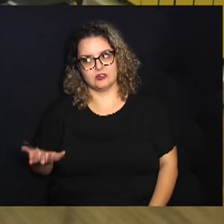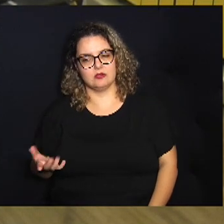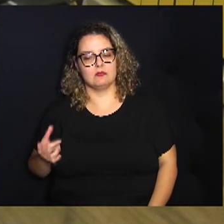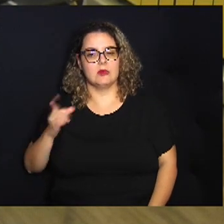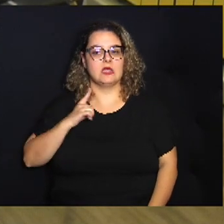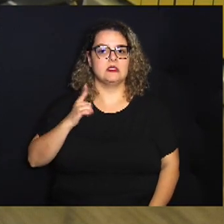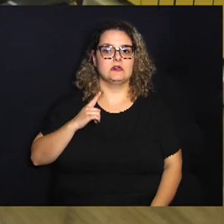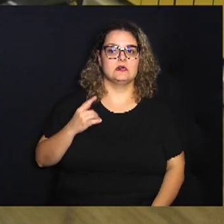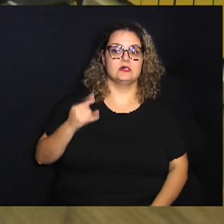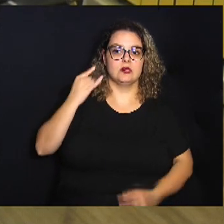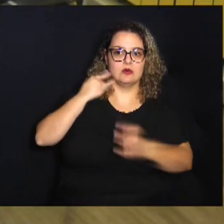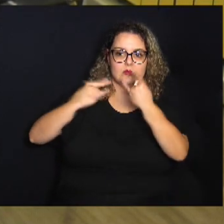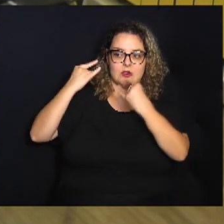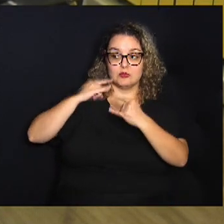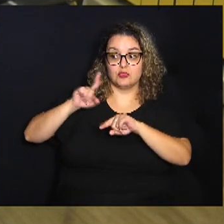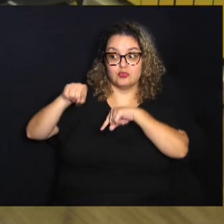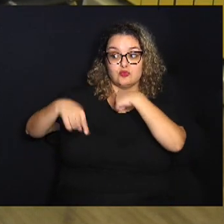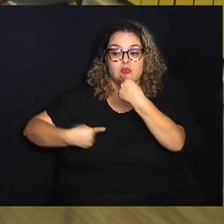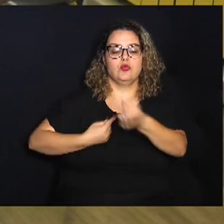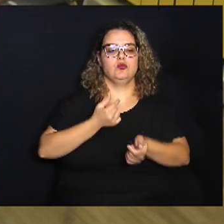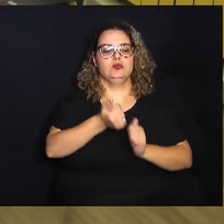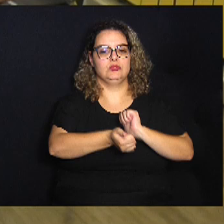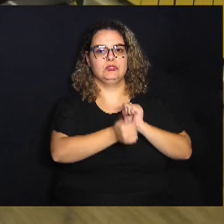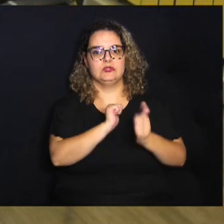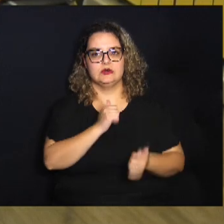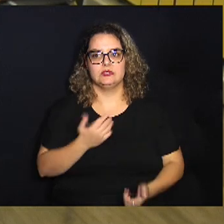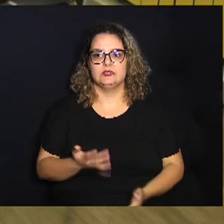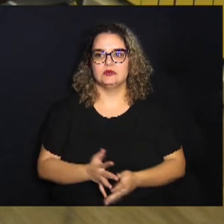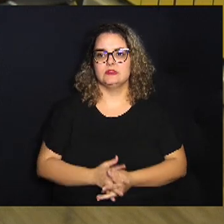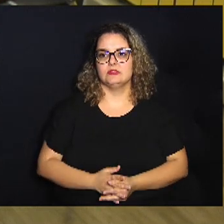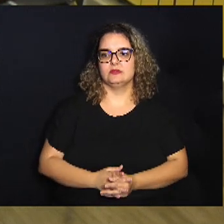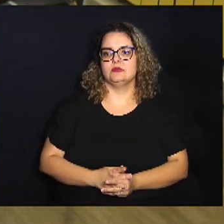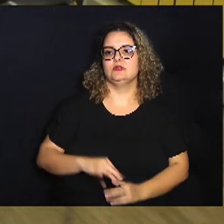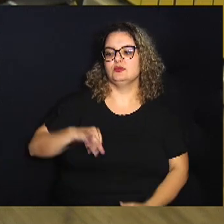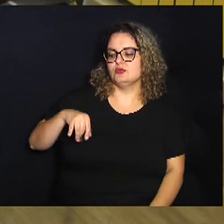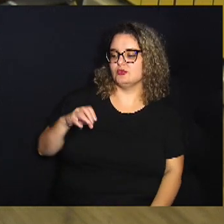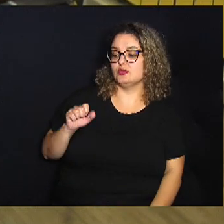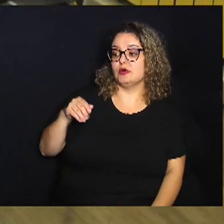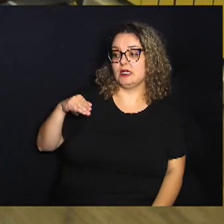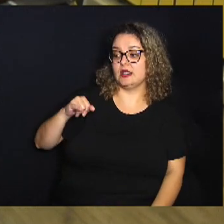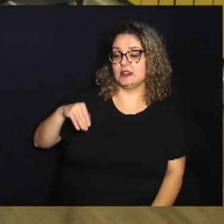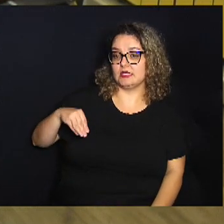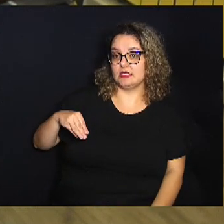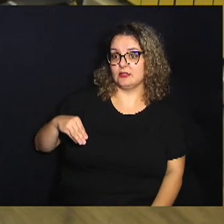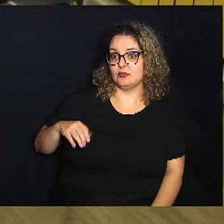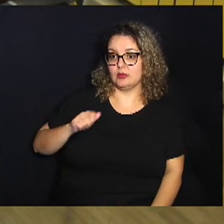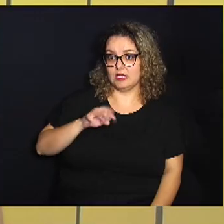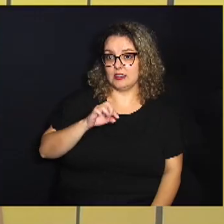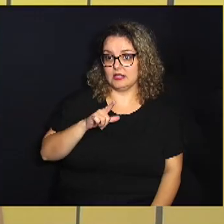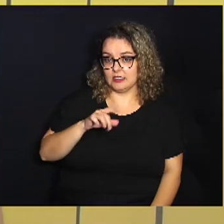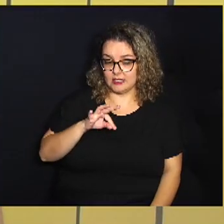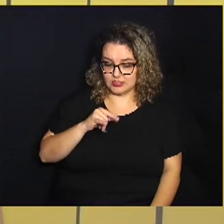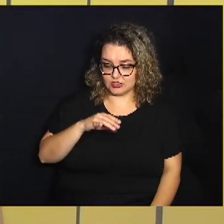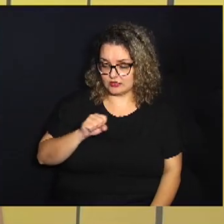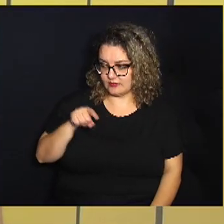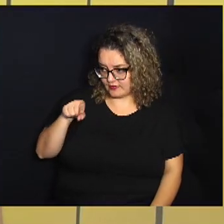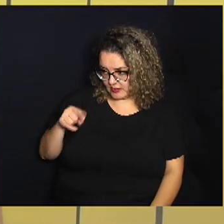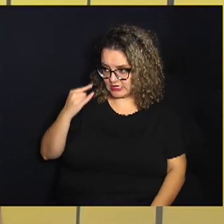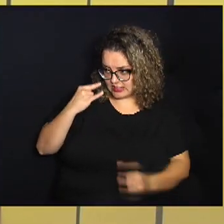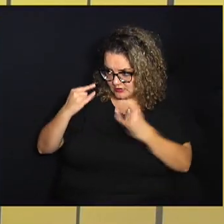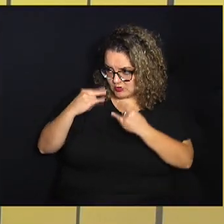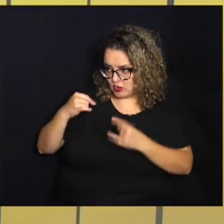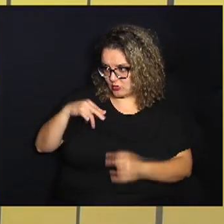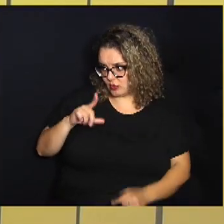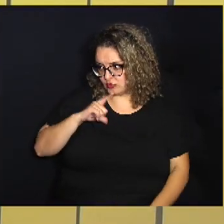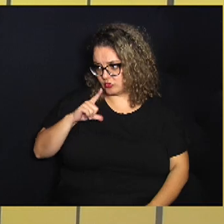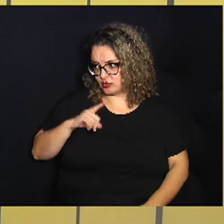num atleta de um outro esporte, né, que era o Joaquim no atletismo. Com você... Você se inspirava ou tinha um